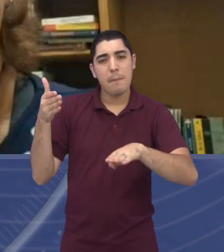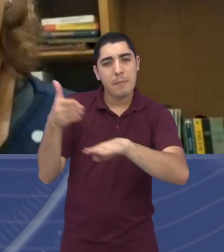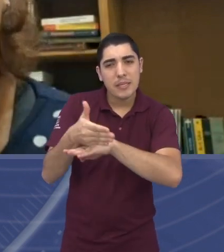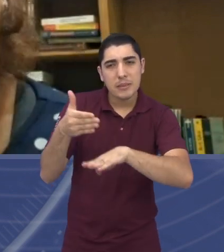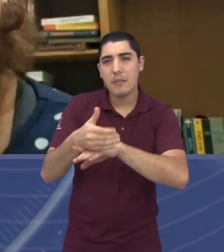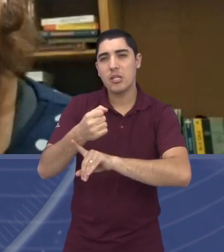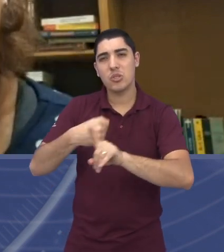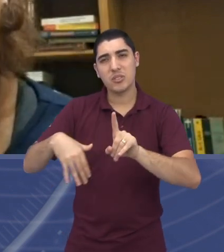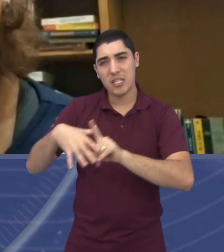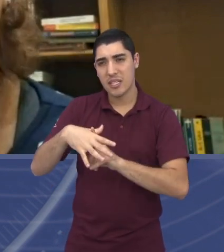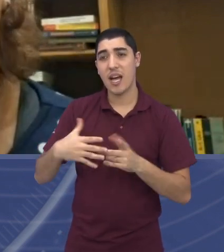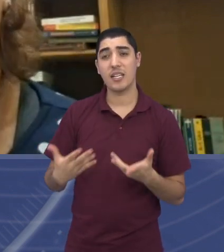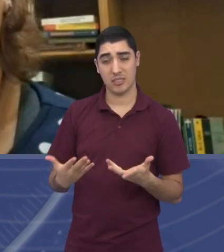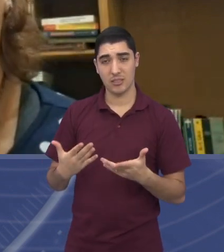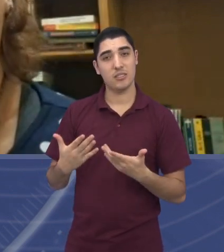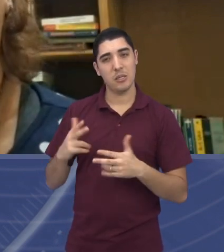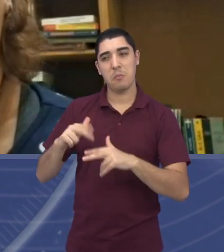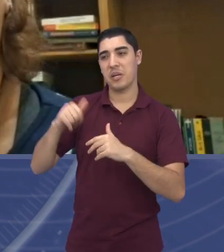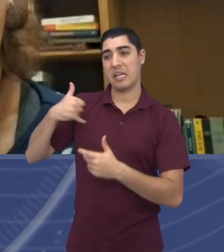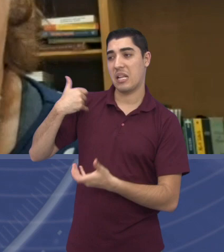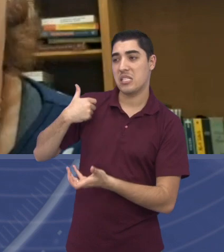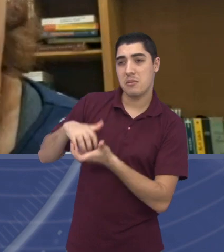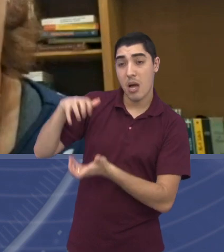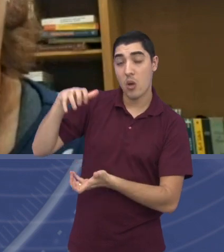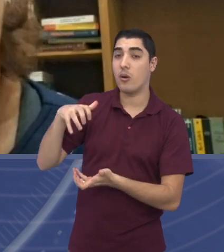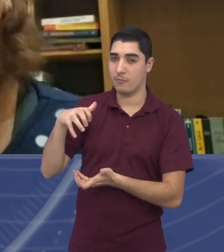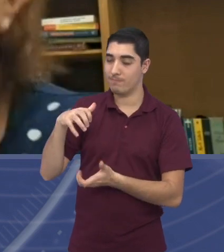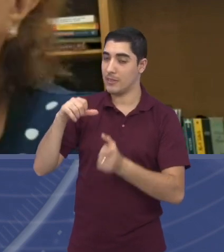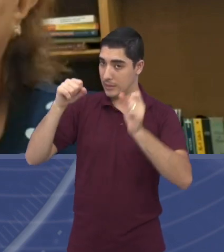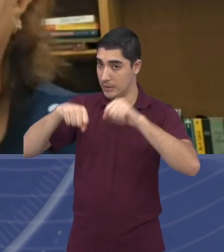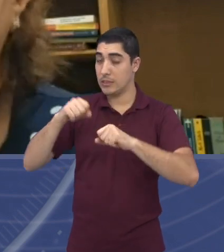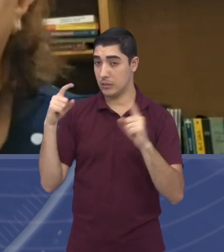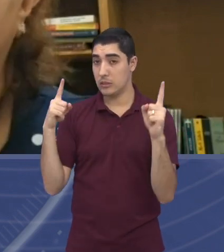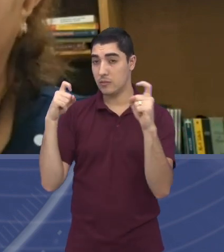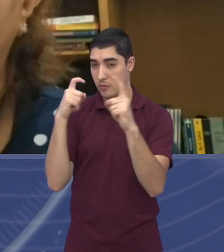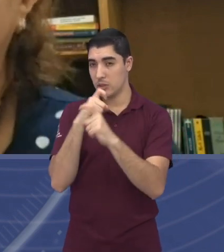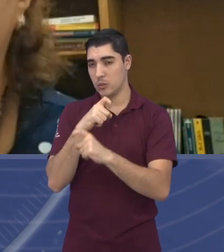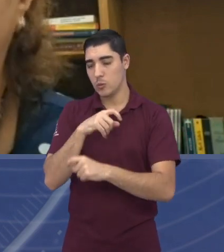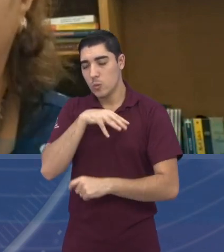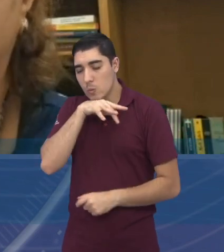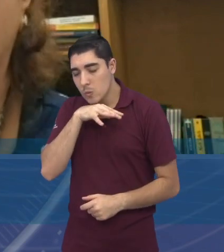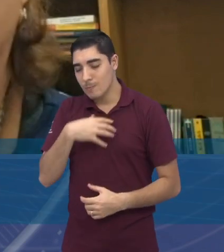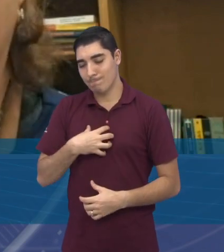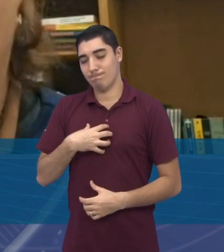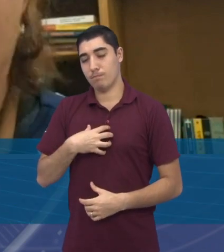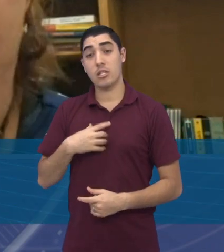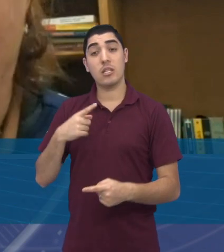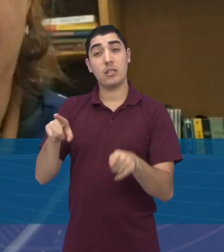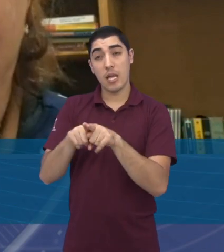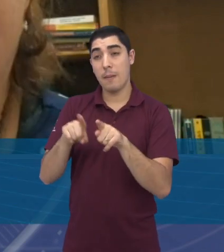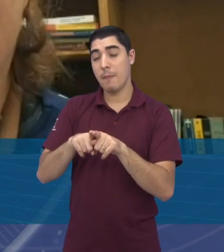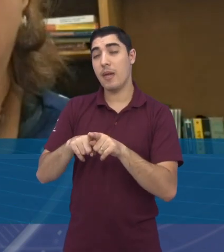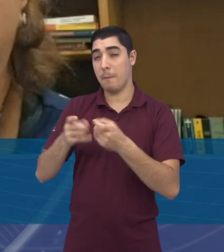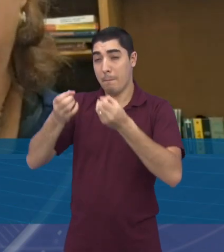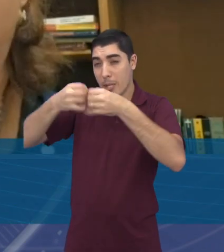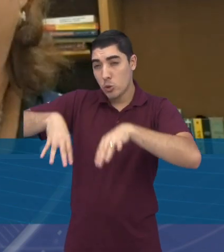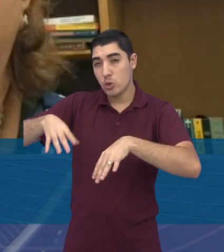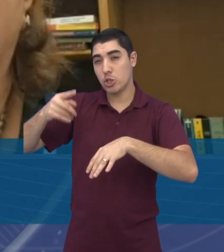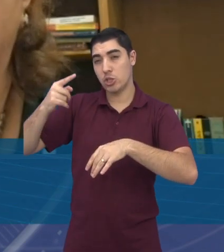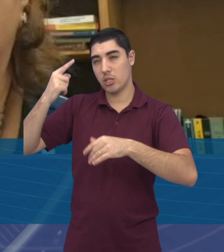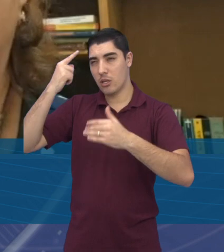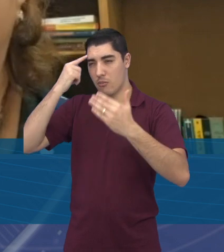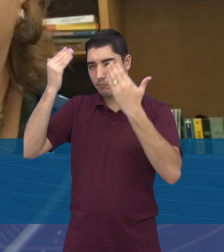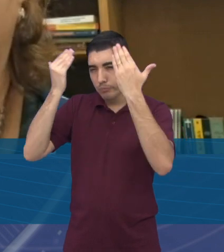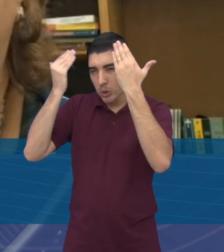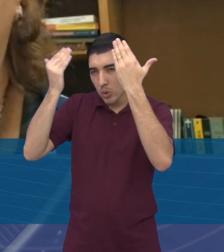por ser idoso, é cruel, e isso antecipa em muito a lucidez mental, né? A perda